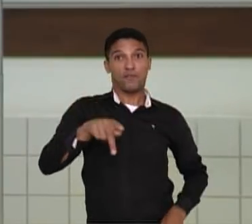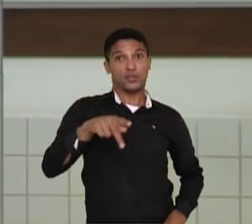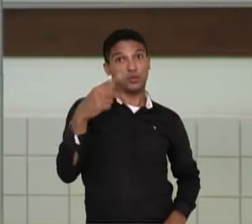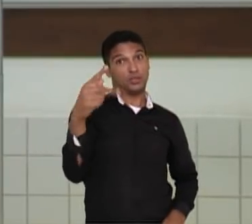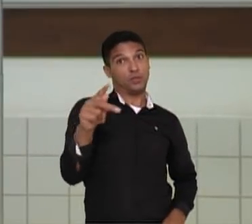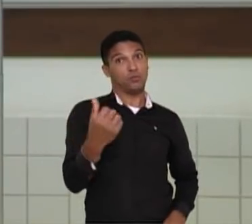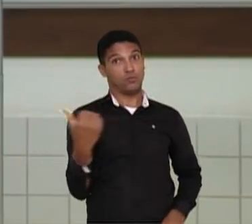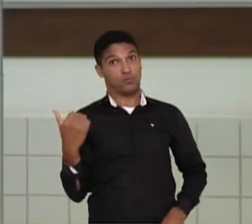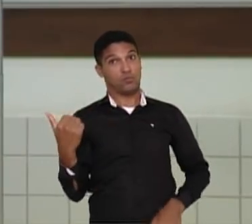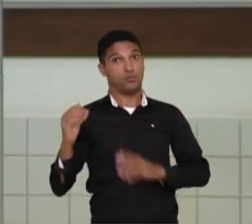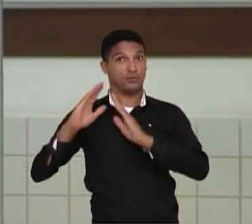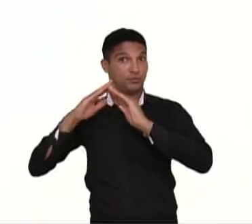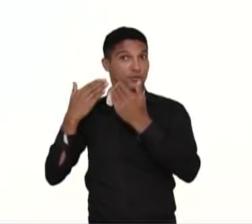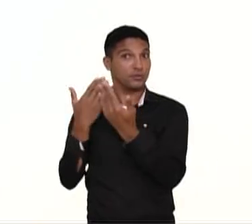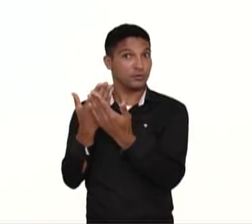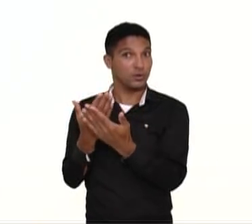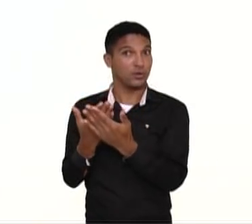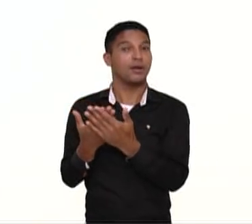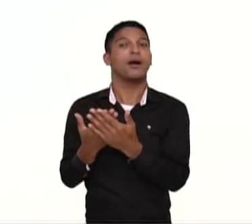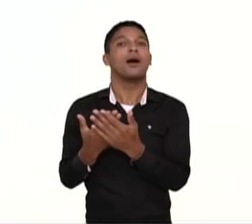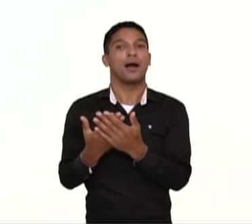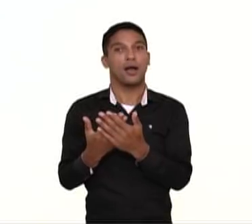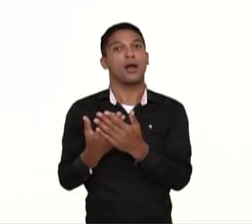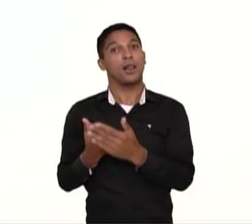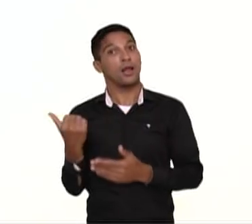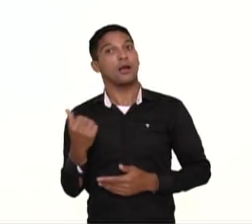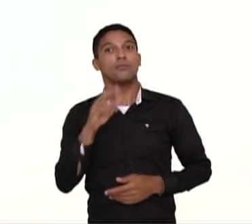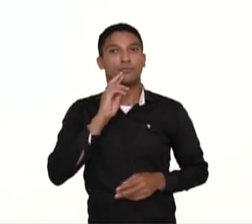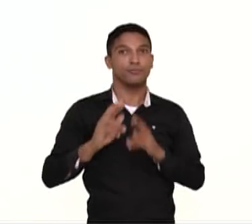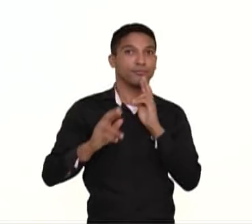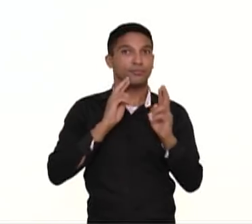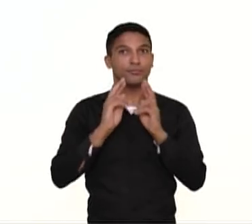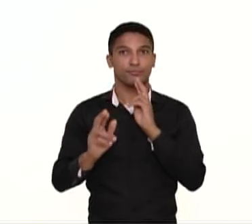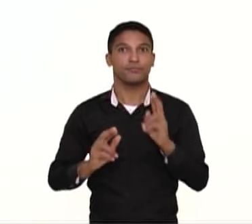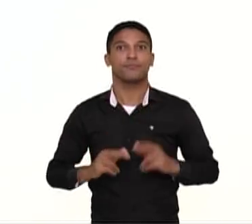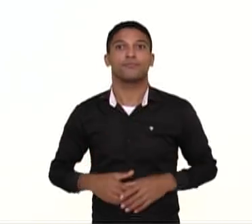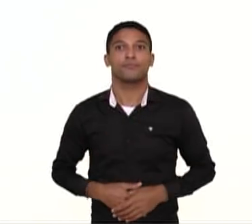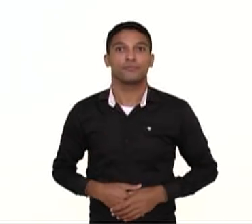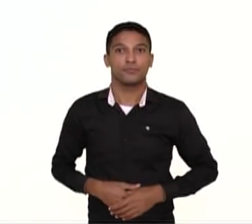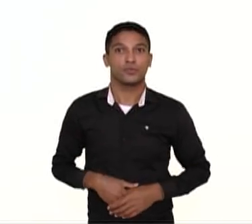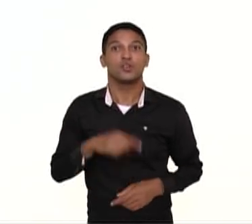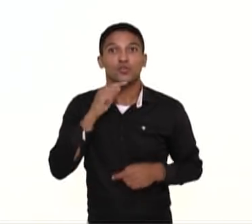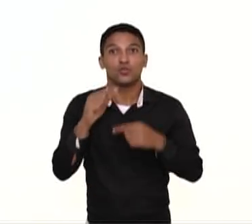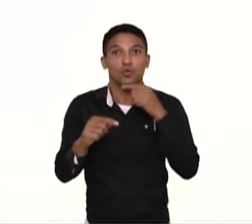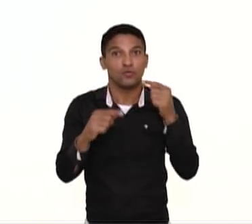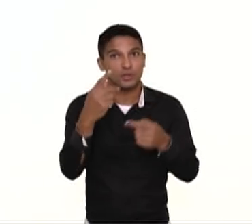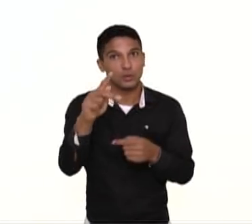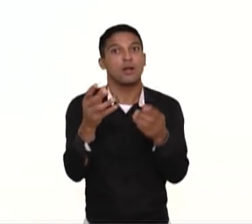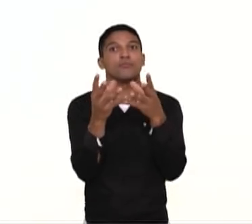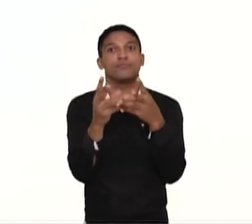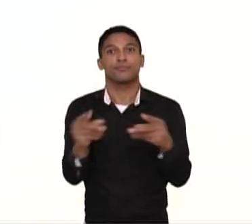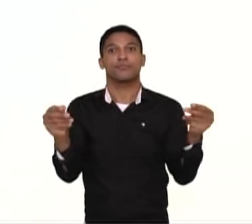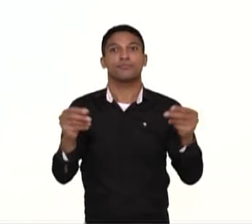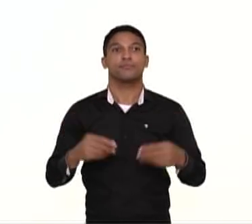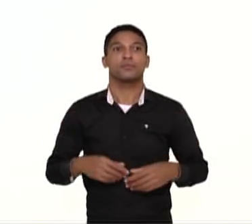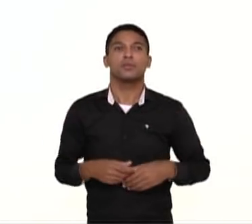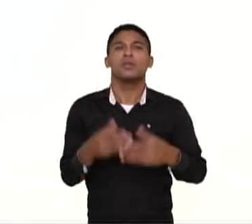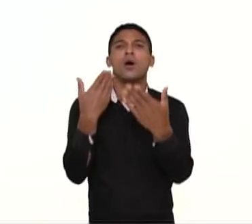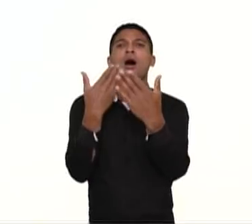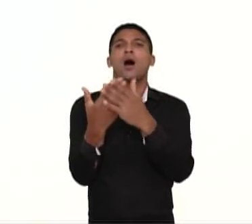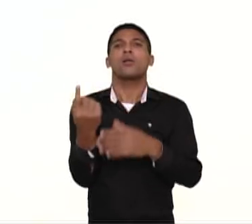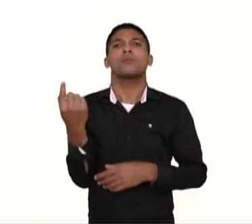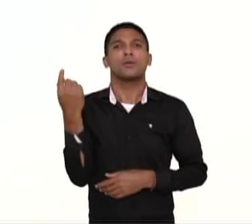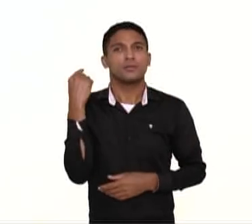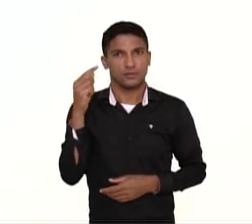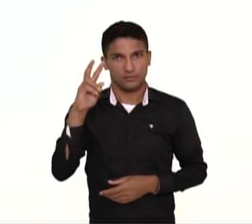os seus problemas, ok? Então, na aula passada, o que nós vimos? Função quadrática, ponto